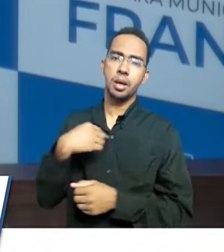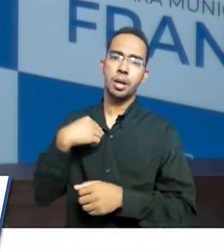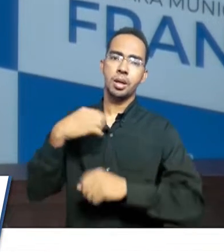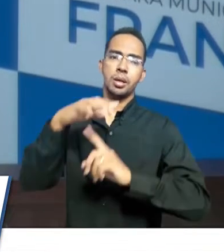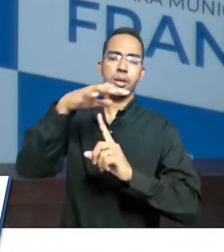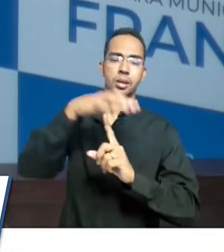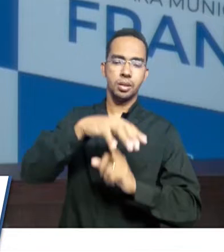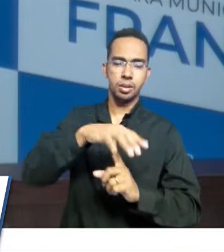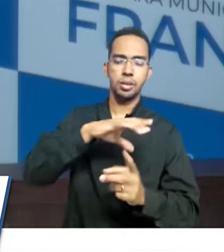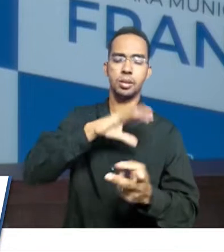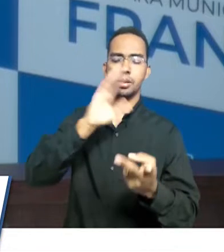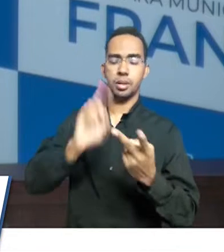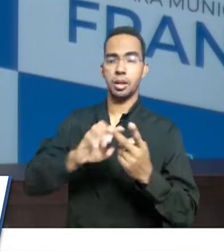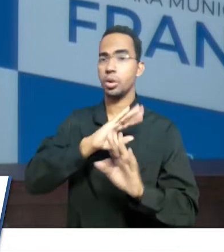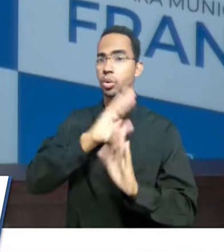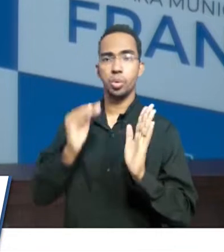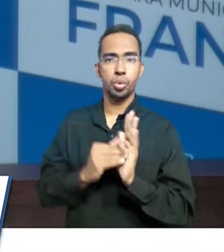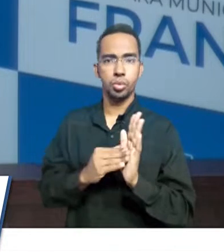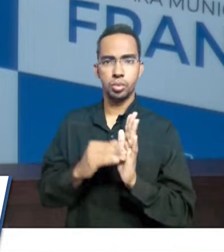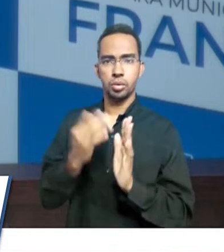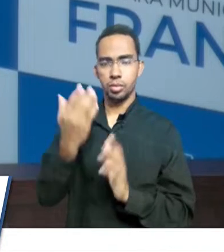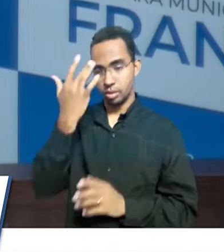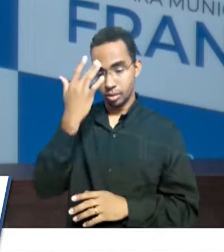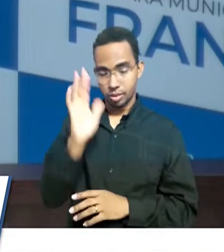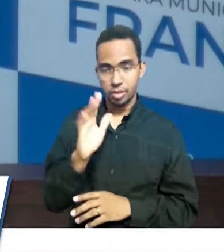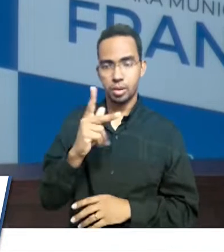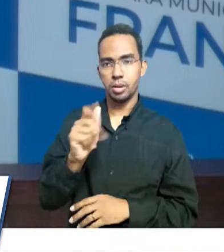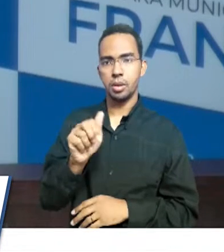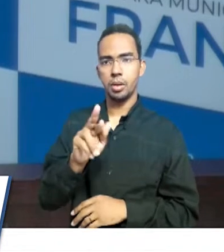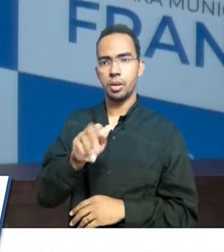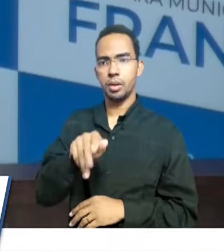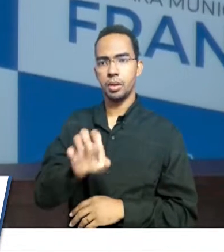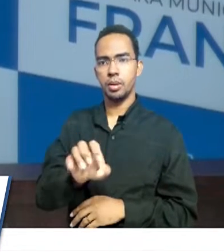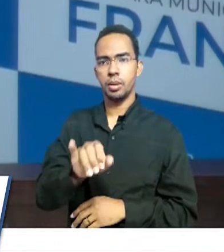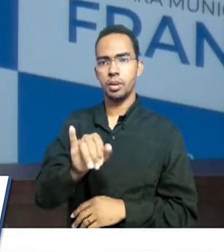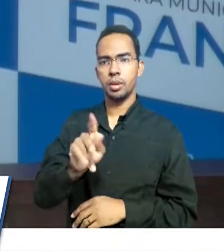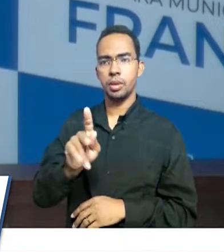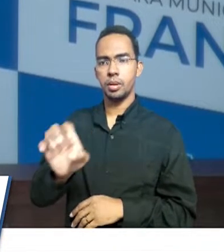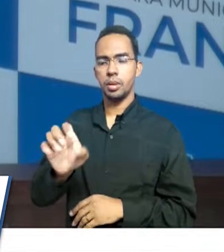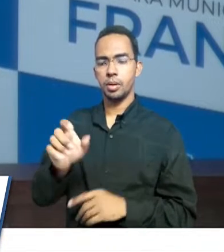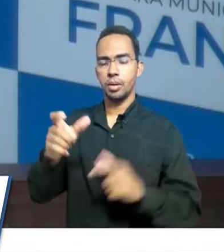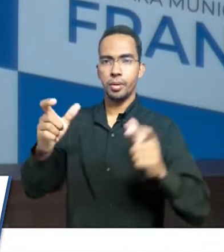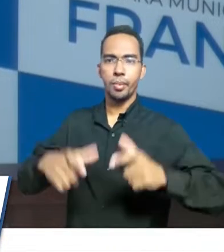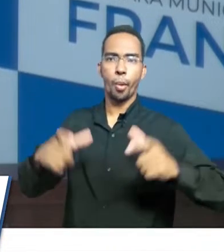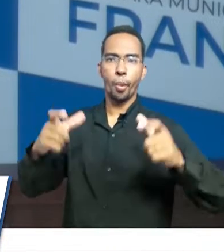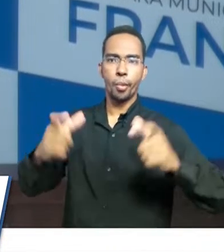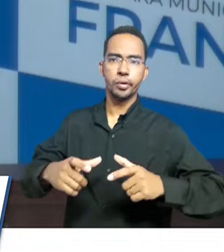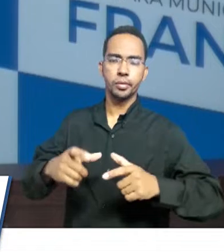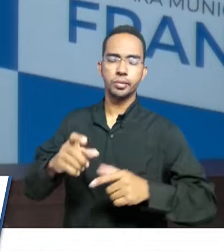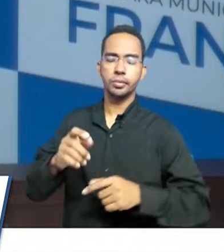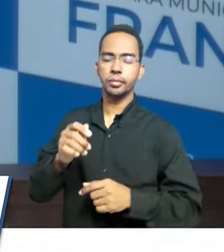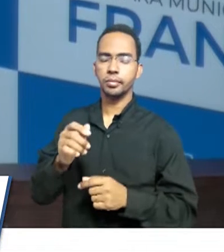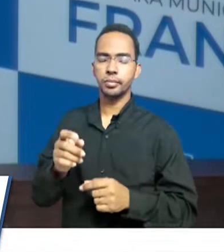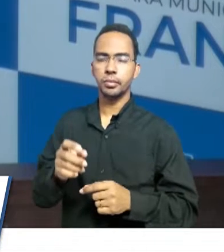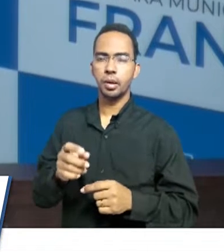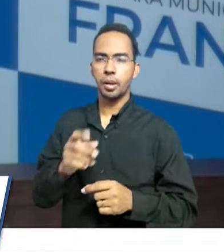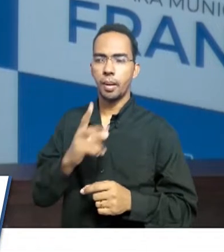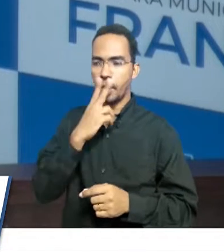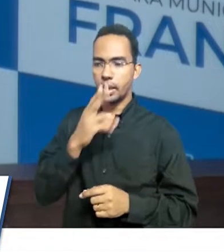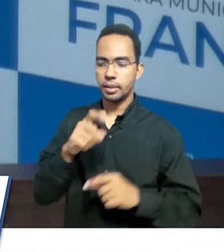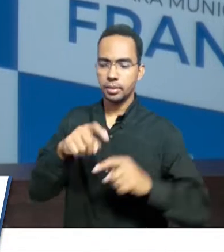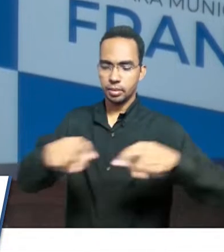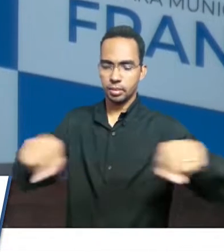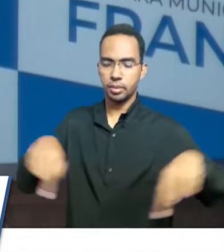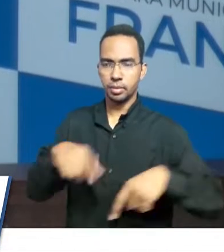Para quem não sabe onde é o Parque dos Ipês, fica na localidade ali, onde tem o Pesque Pague Bicho da Mata, indo